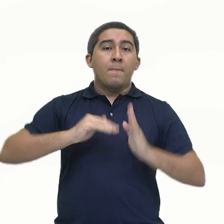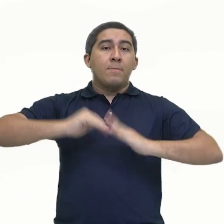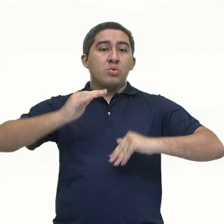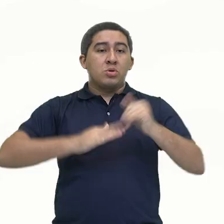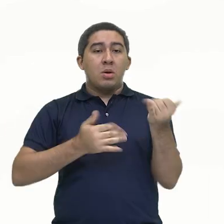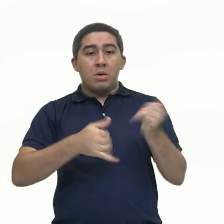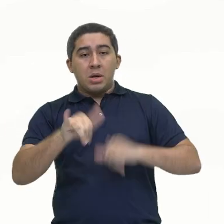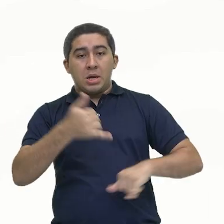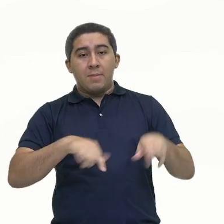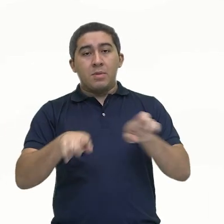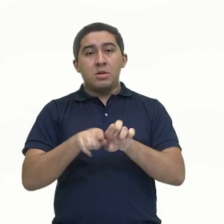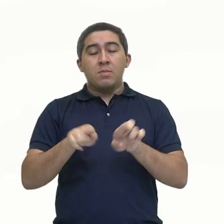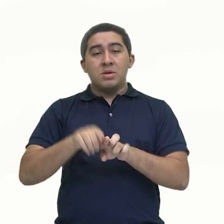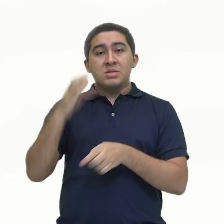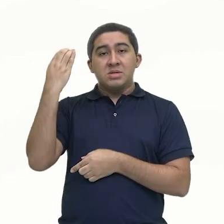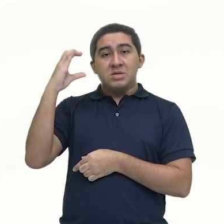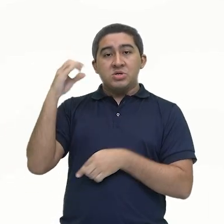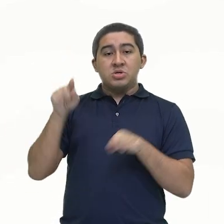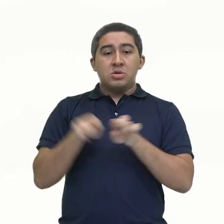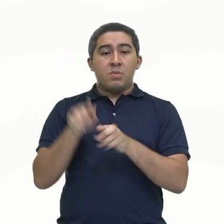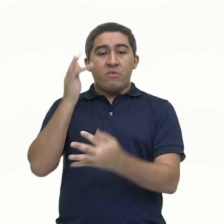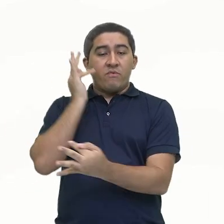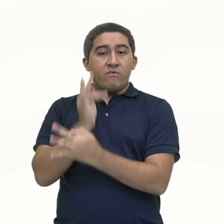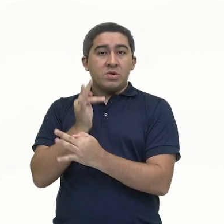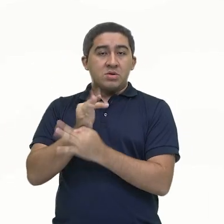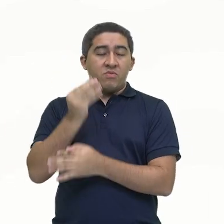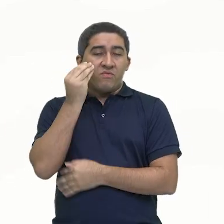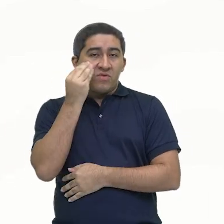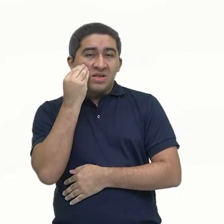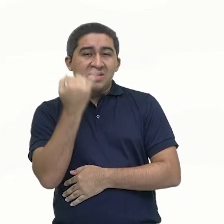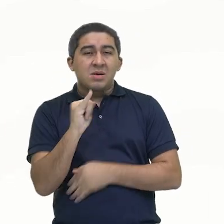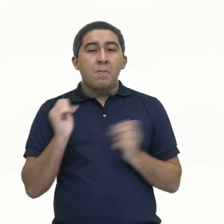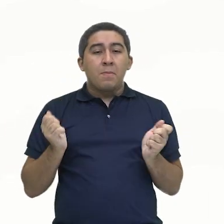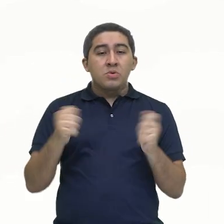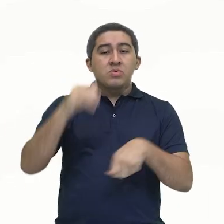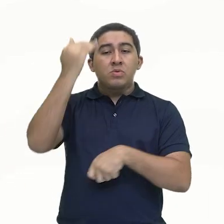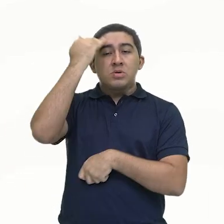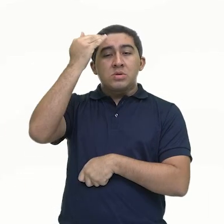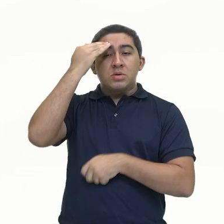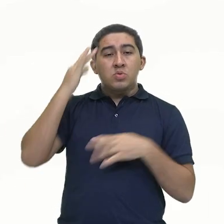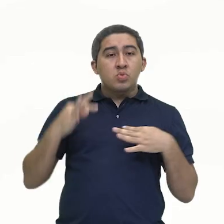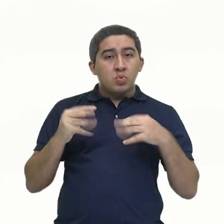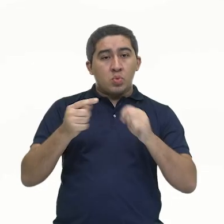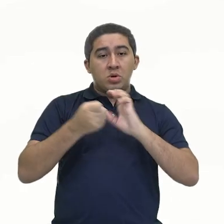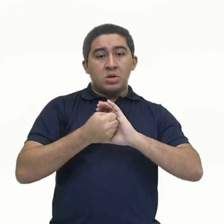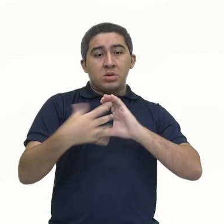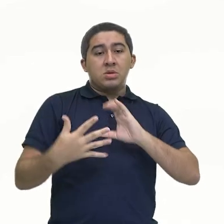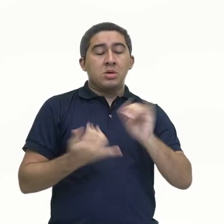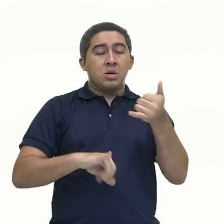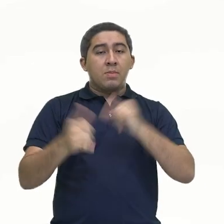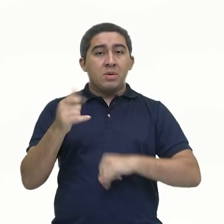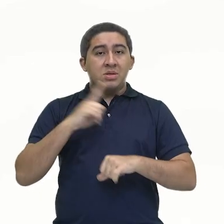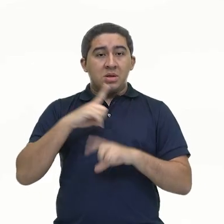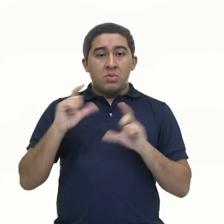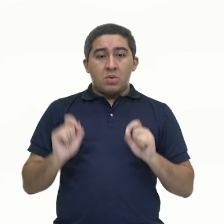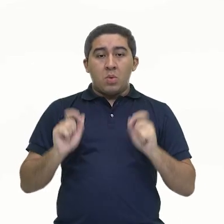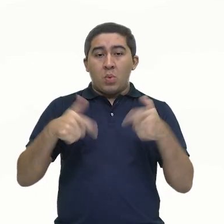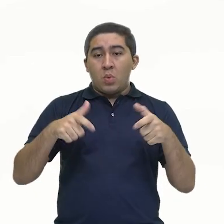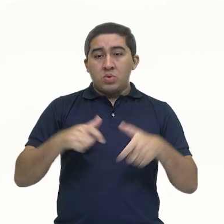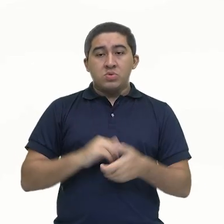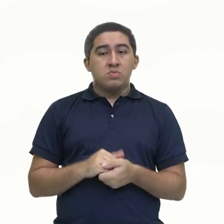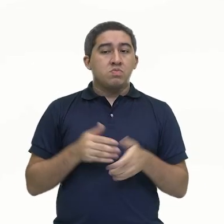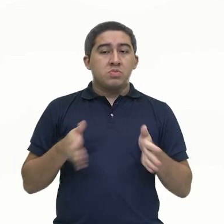dos cientistas, dos físicos, para tentar compreender todos os elementos químicos que existiam